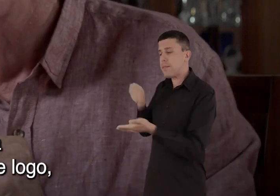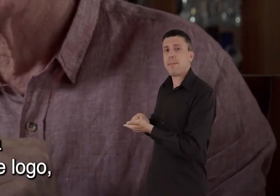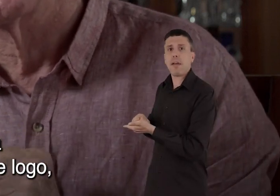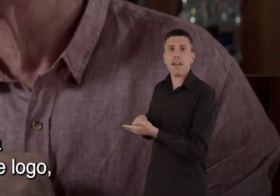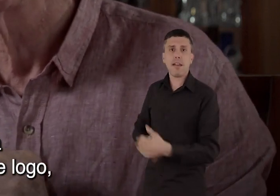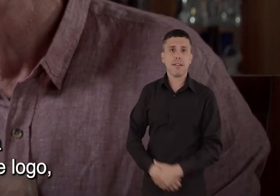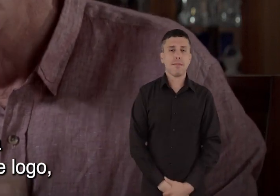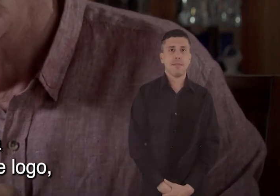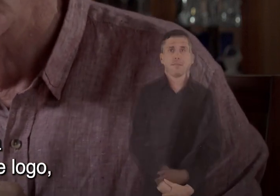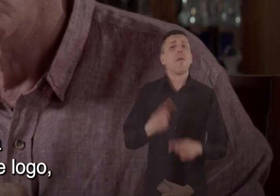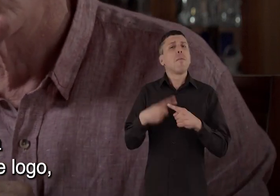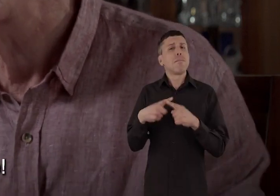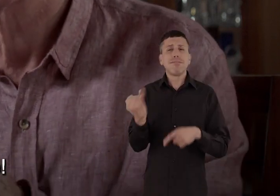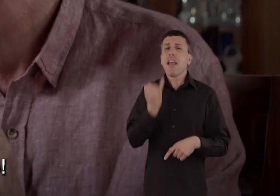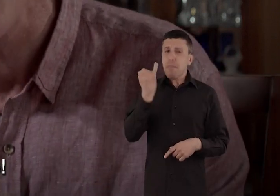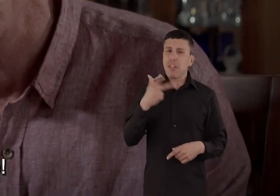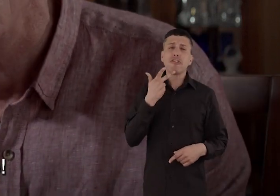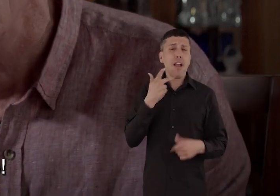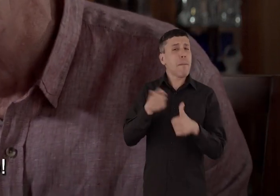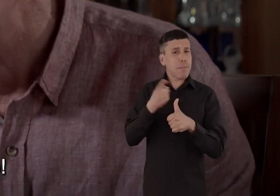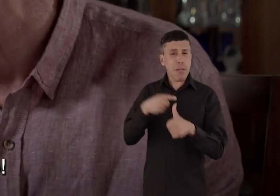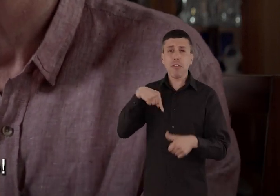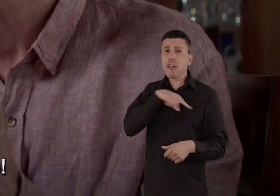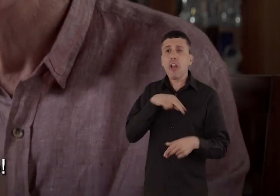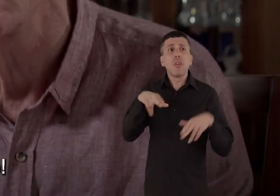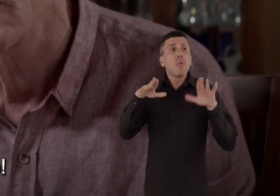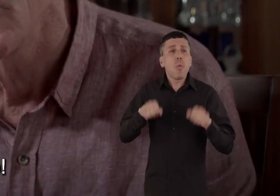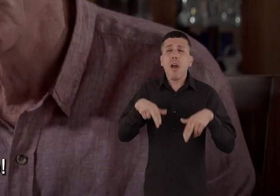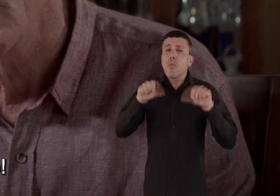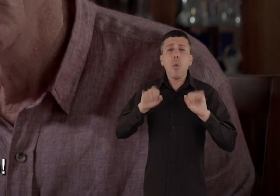uma coisa é importante dizer desde logo, jamais